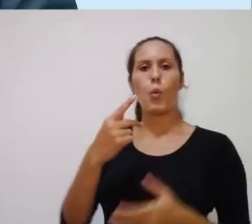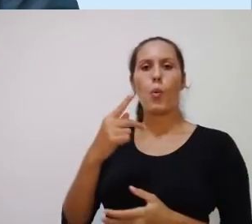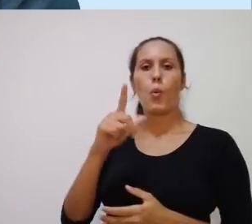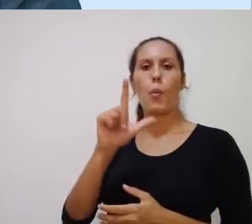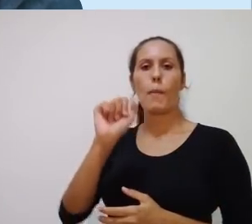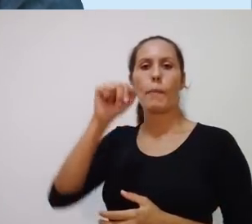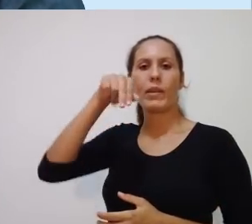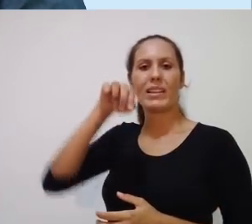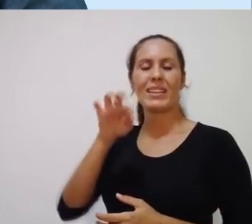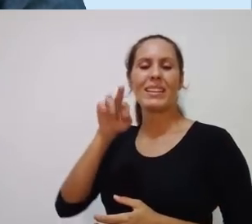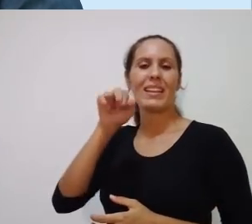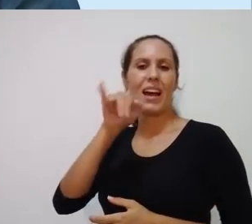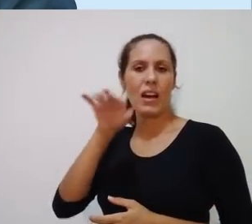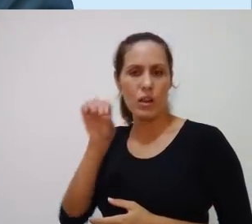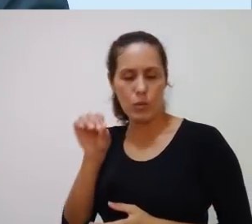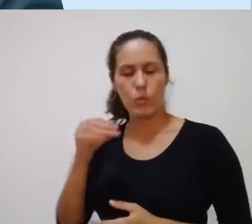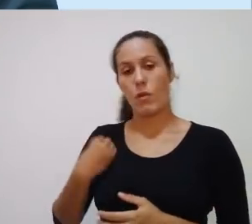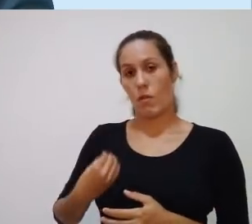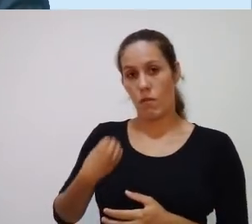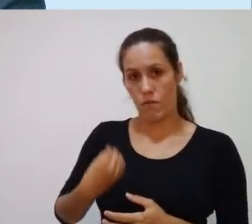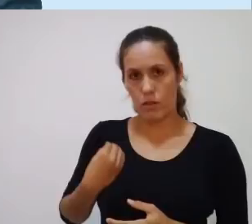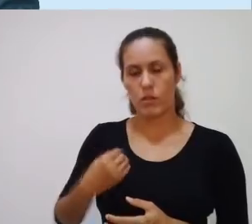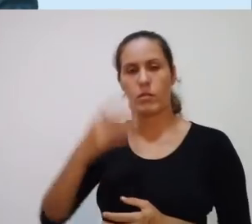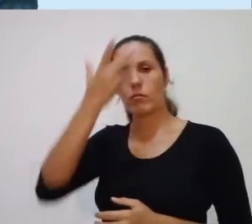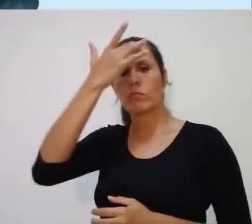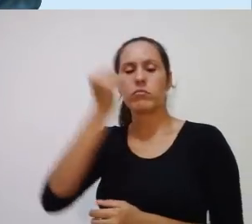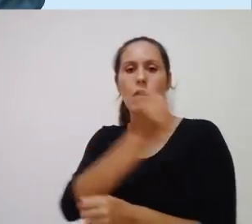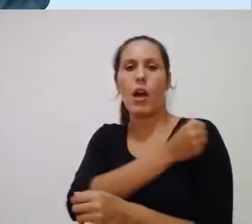ciências astronômicas. Sim. Para nossos estudantes aqui de